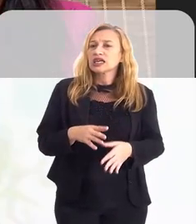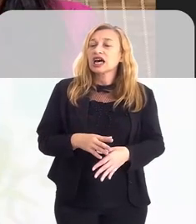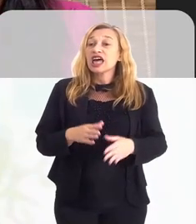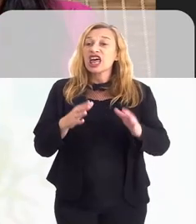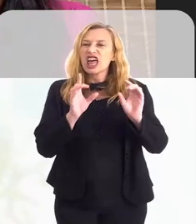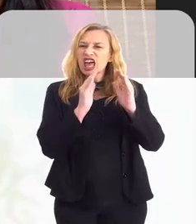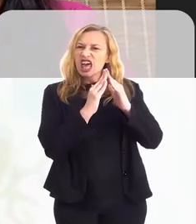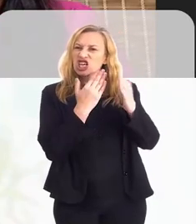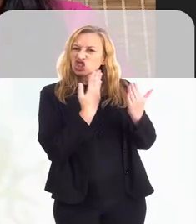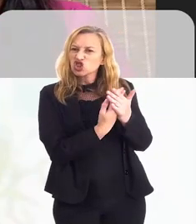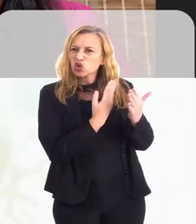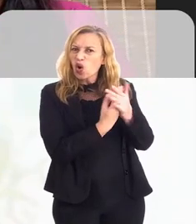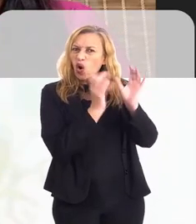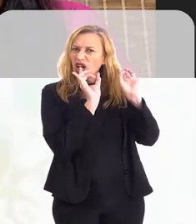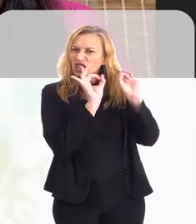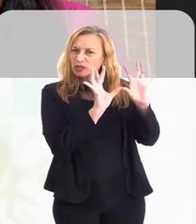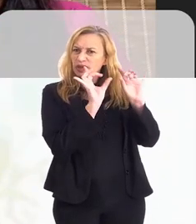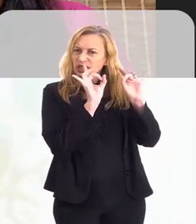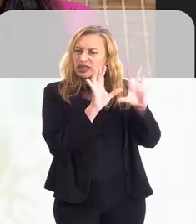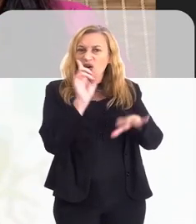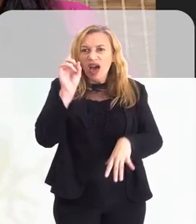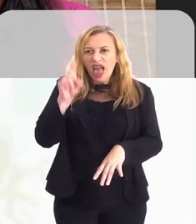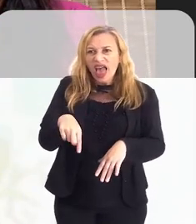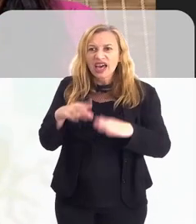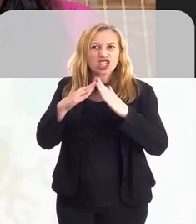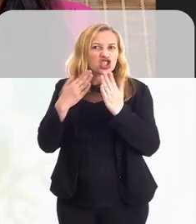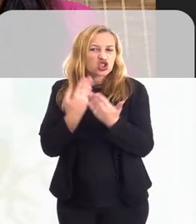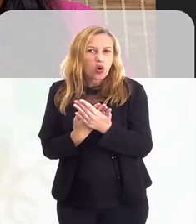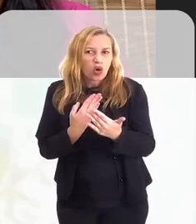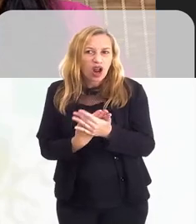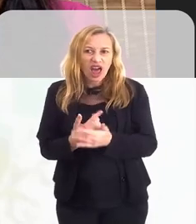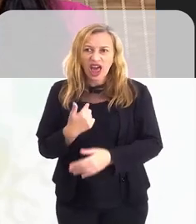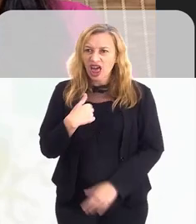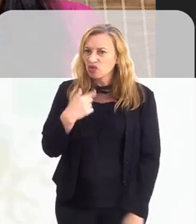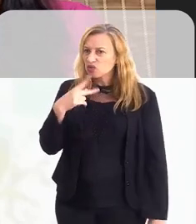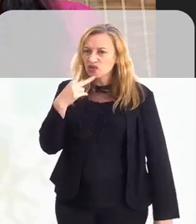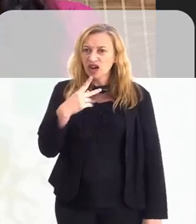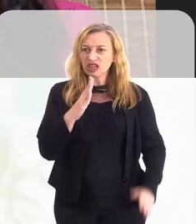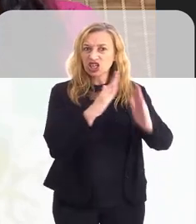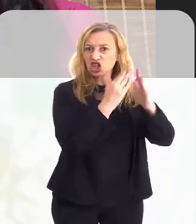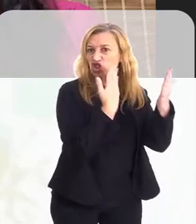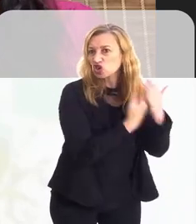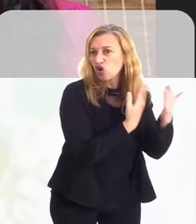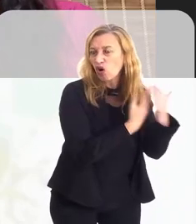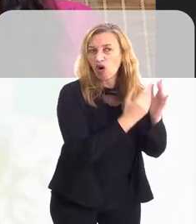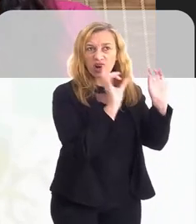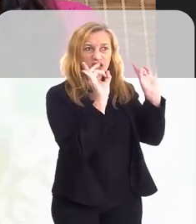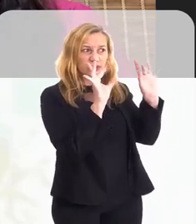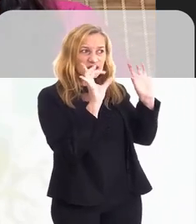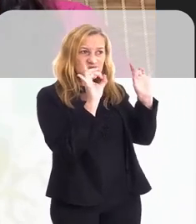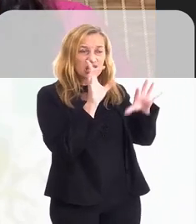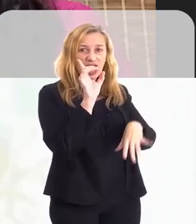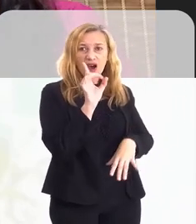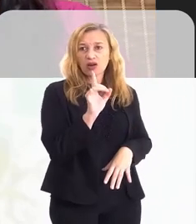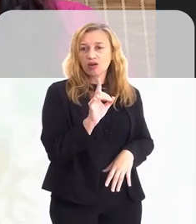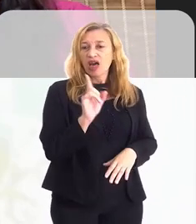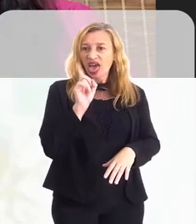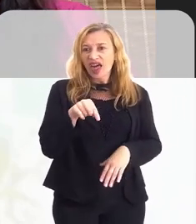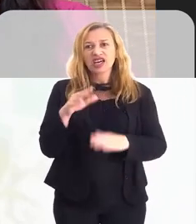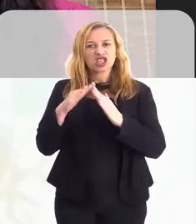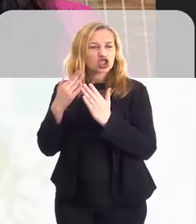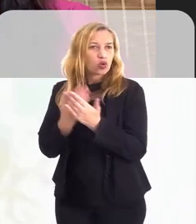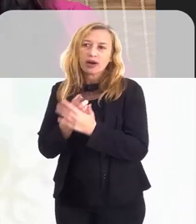se escola especial é escola ou não. Eu não chamo escola especial de escola. Eu chamo de